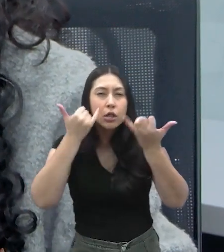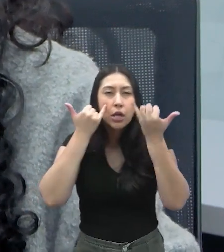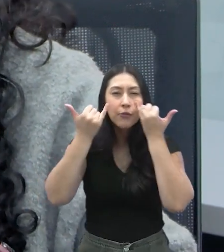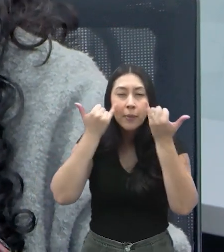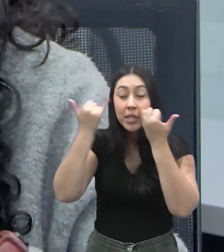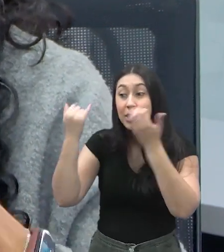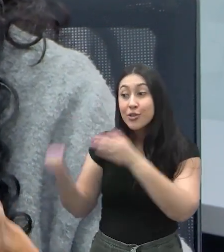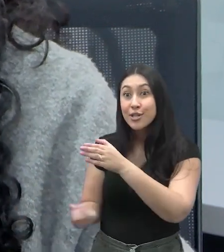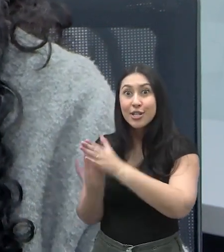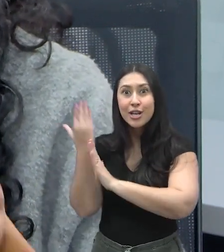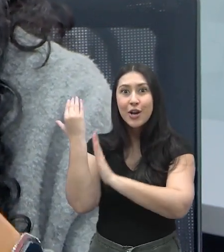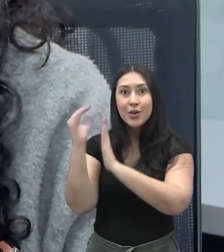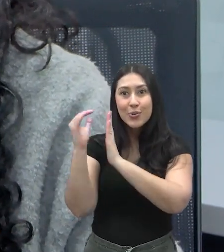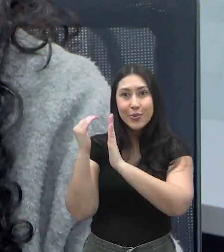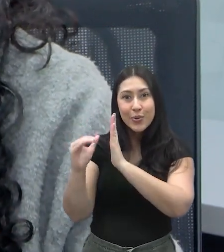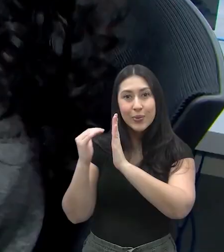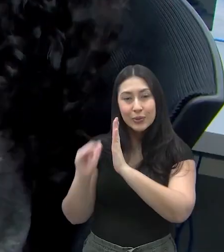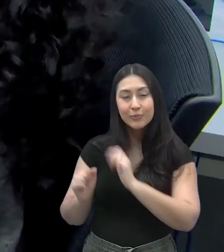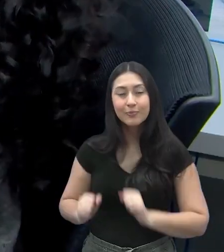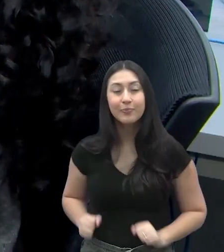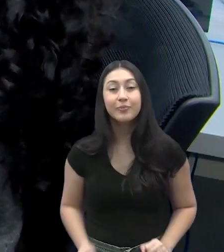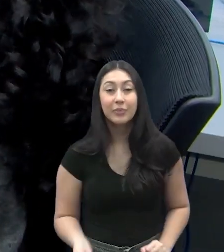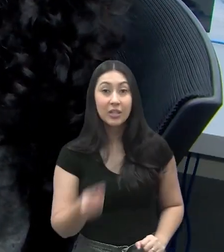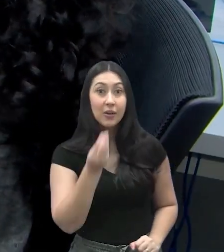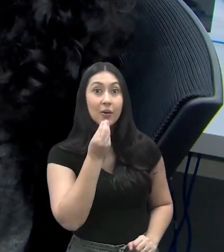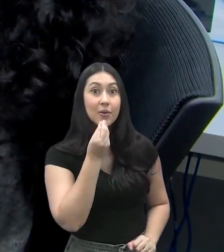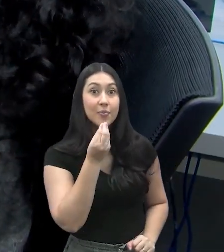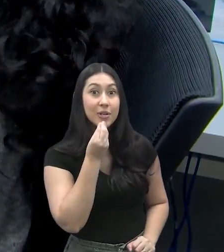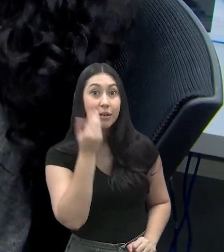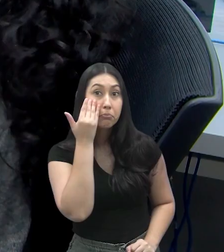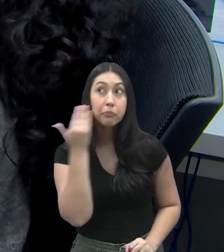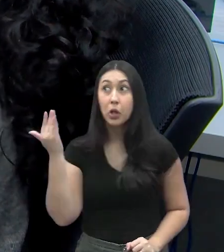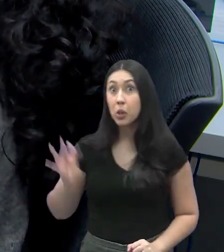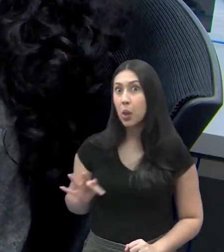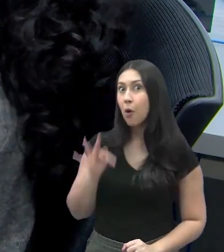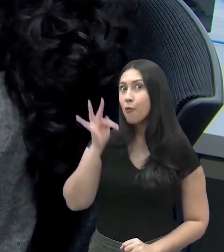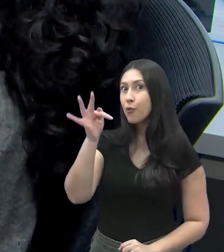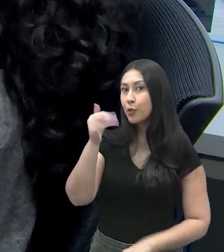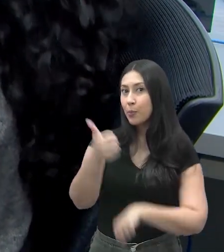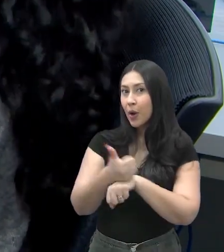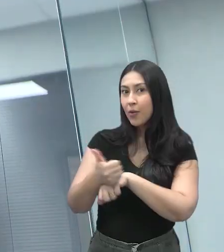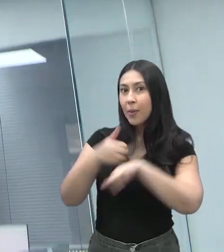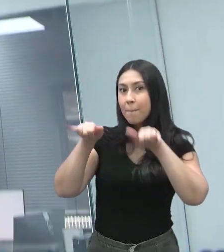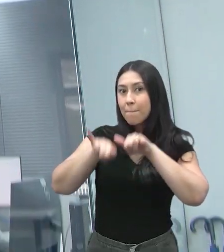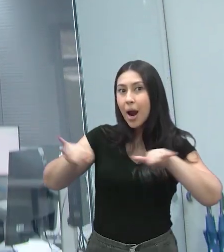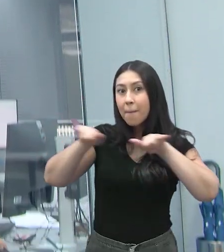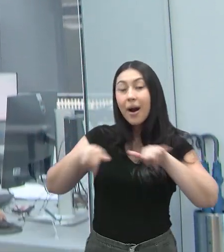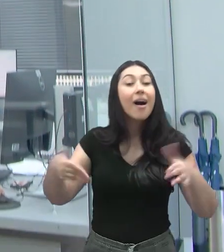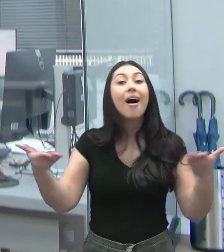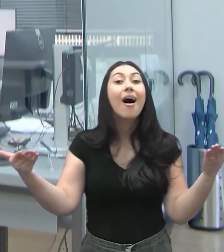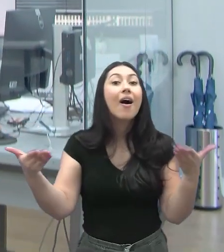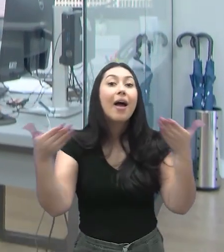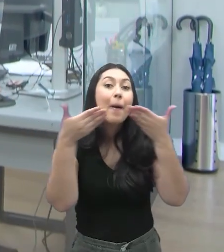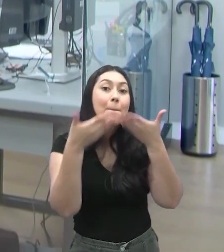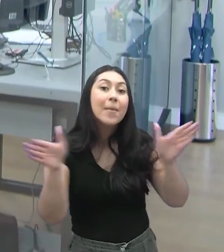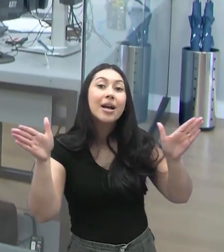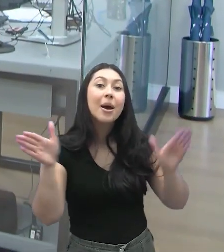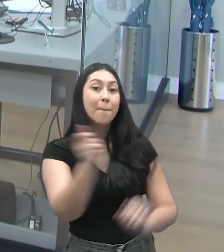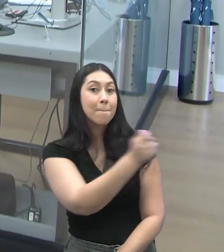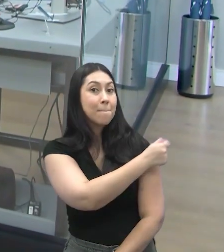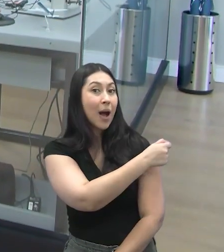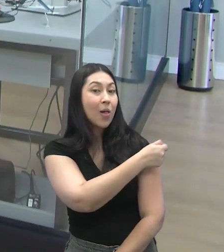gente faz, até a criação de conteúdo. A oportunidade que a futura publicitária aproveita agora está aberta para